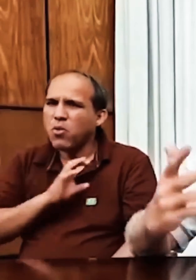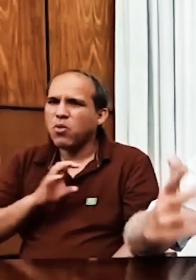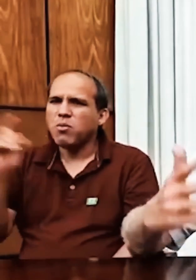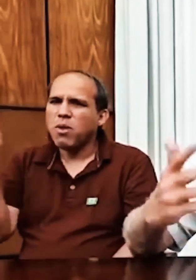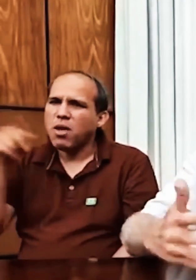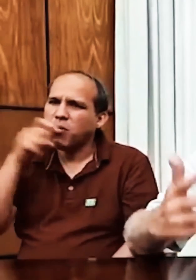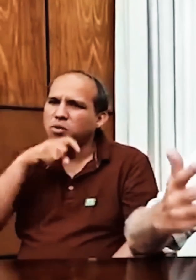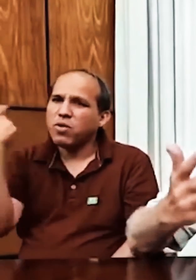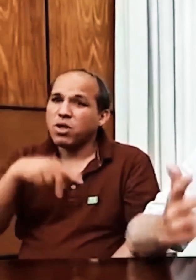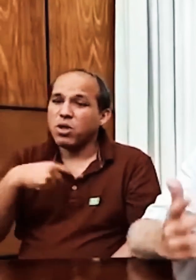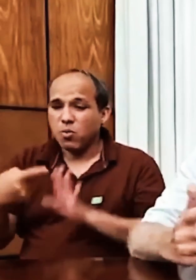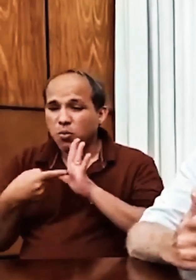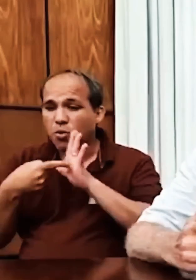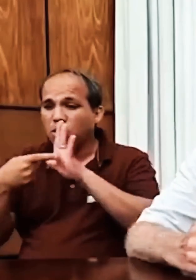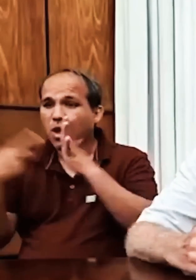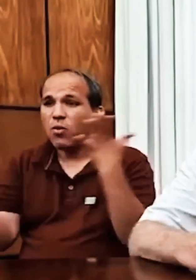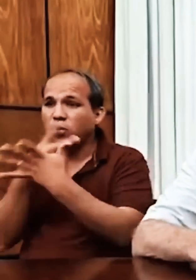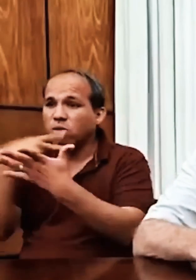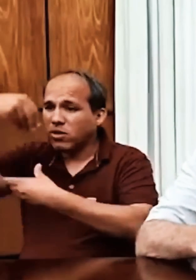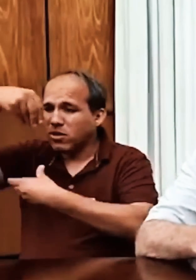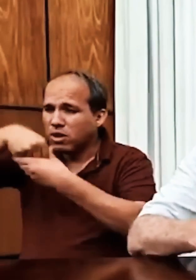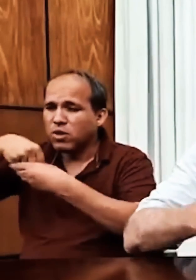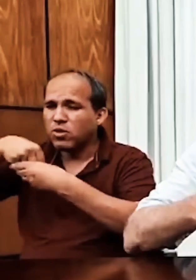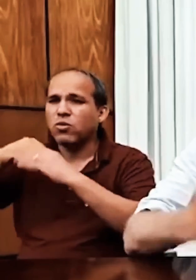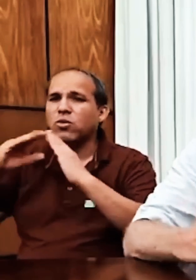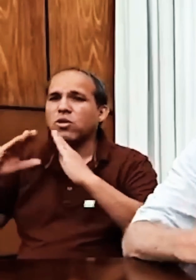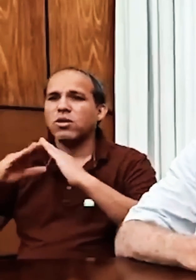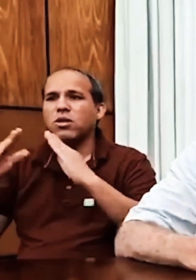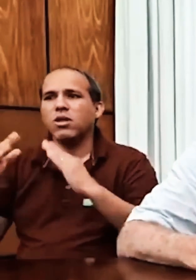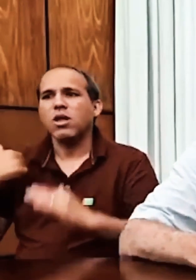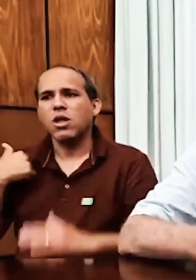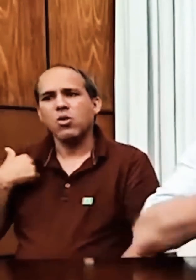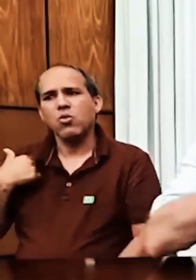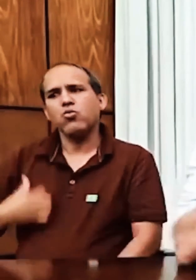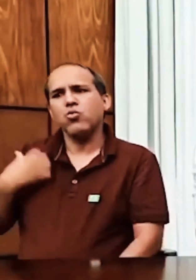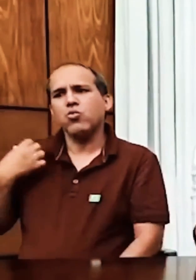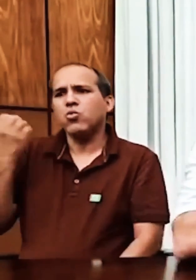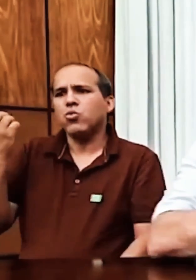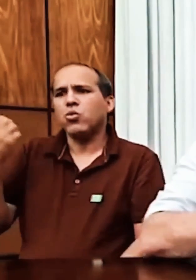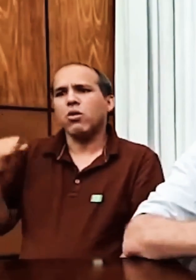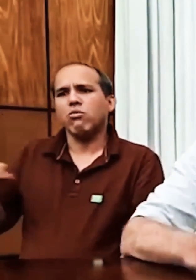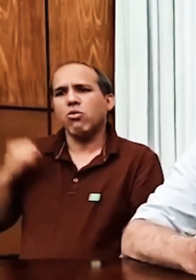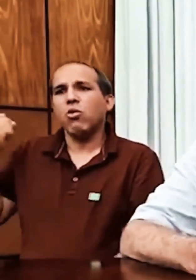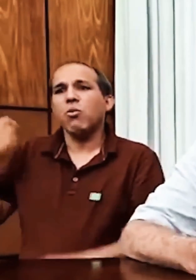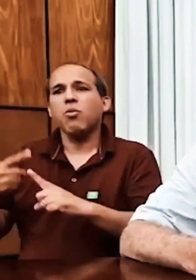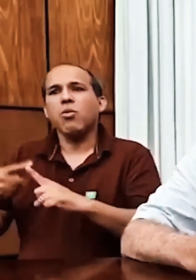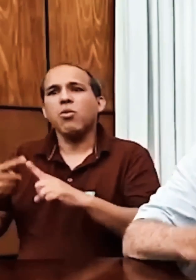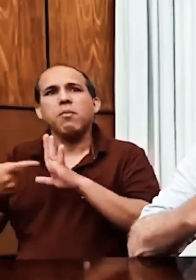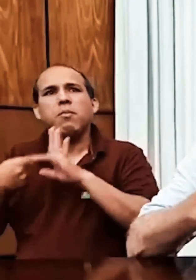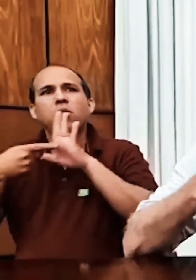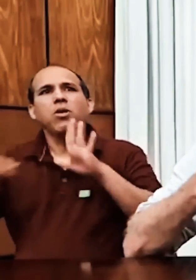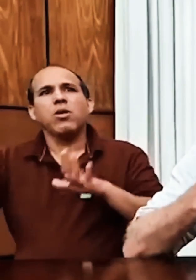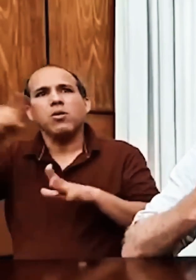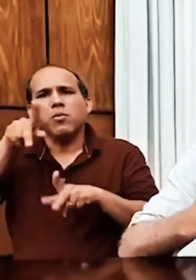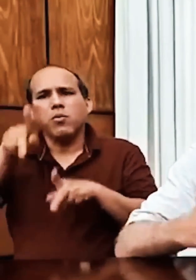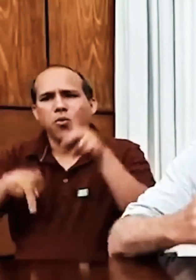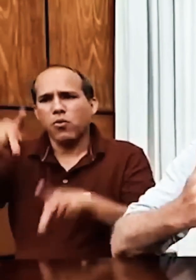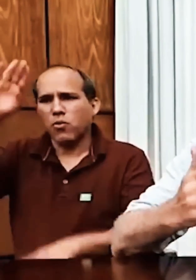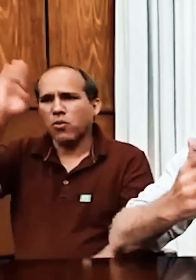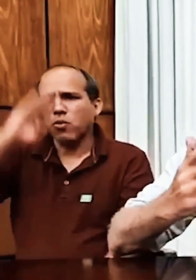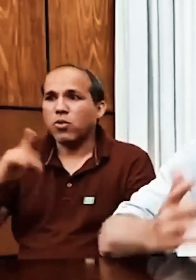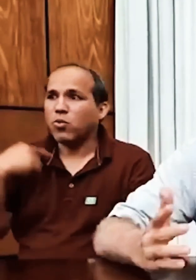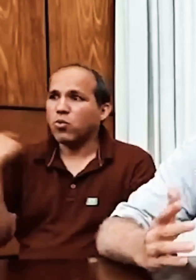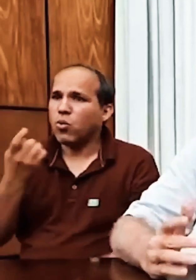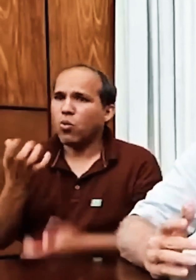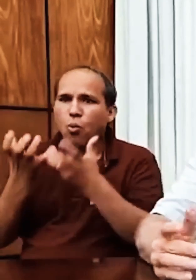Mostrei o que estava acontecendo naquela casa com indignação, para mostrar para a população brasileira que nós não queremos isso